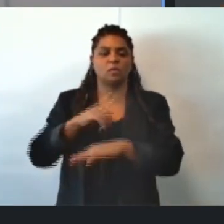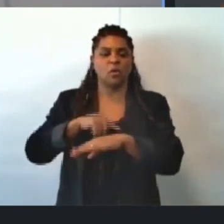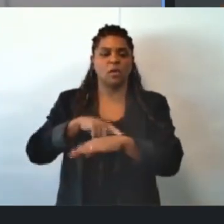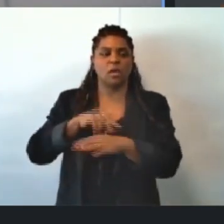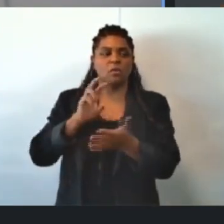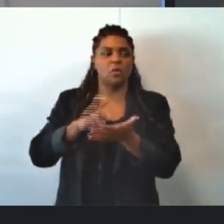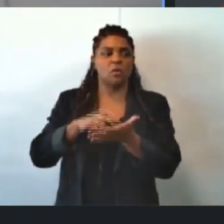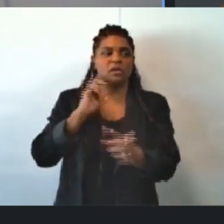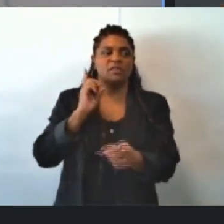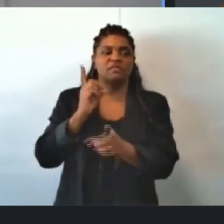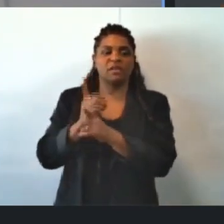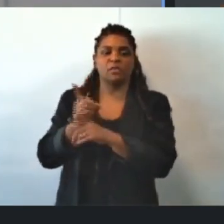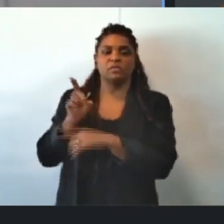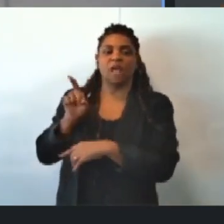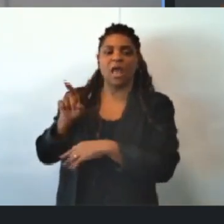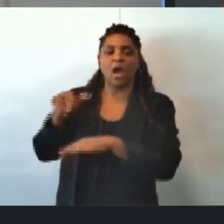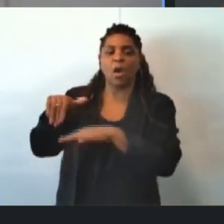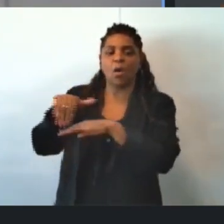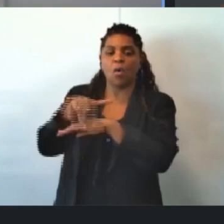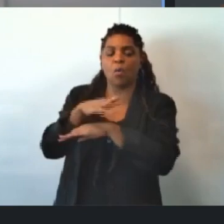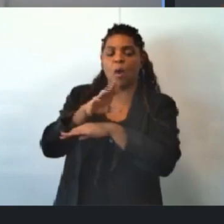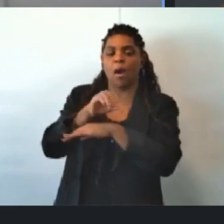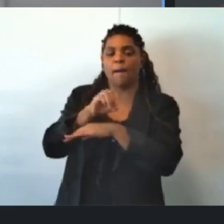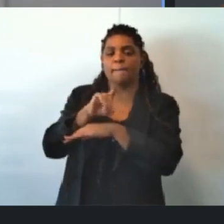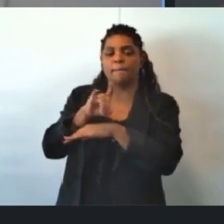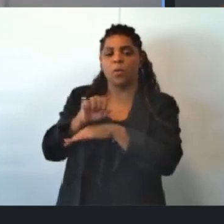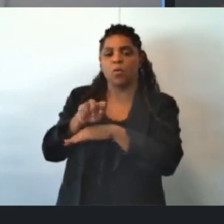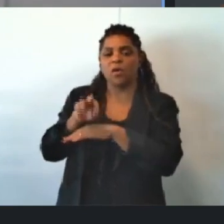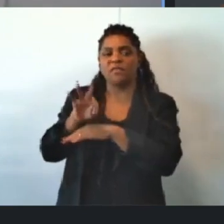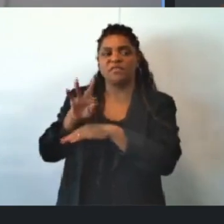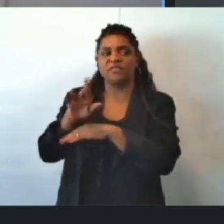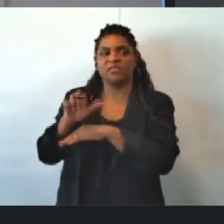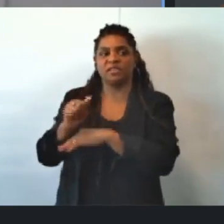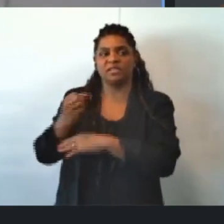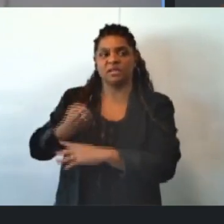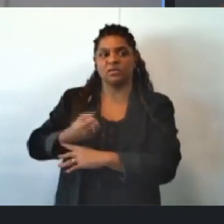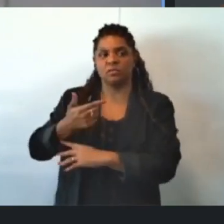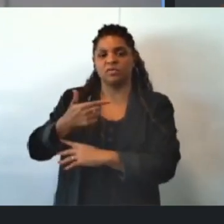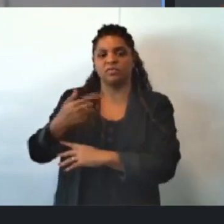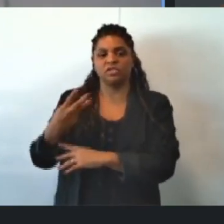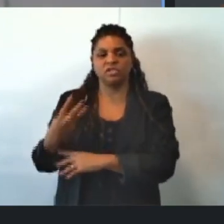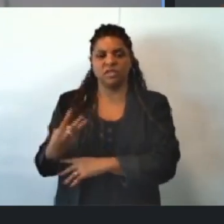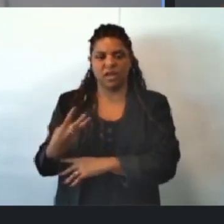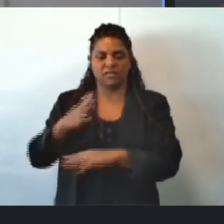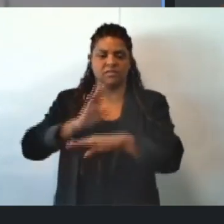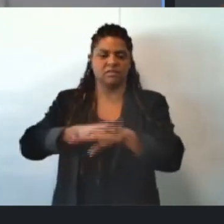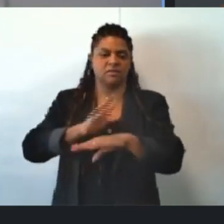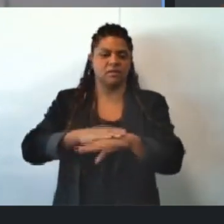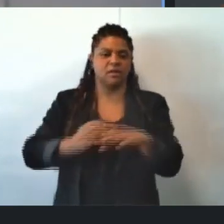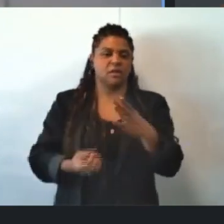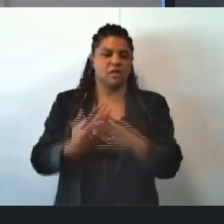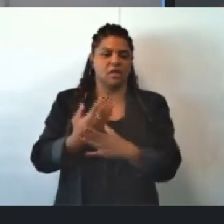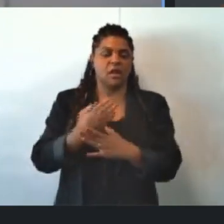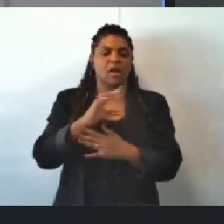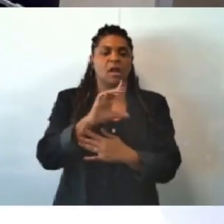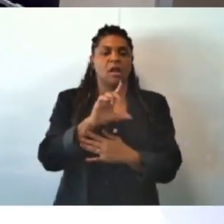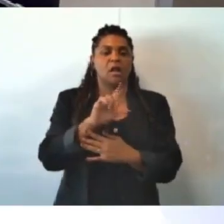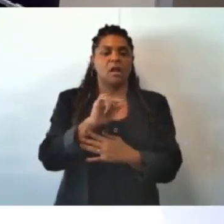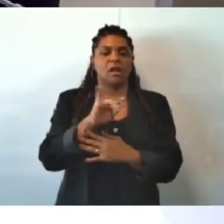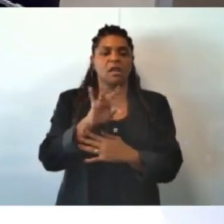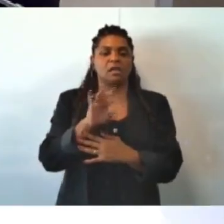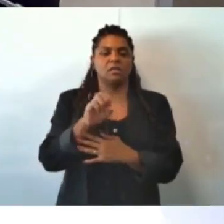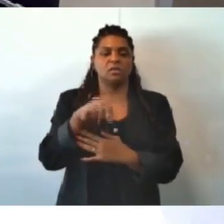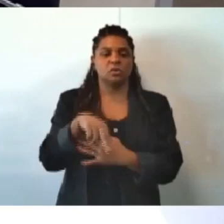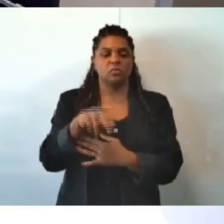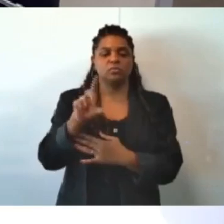Vista, 23. Autoria, vereador Cleiton Xavier. Em discussão. Em votação, com voto, vereador Preto. De